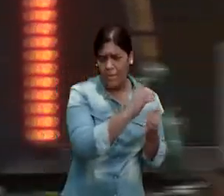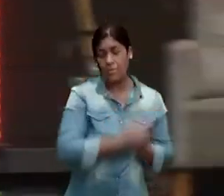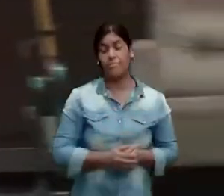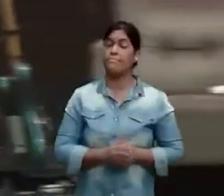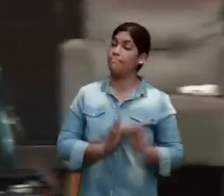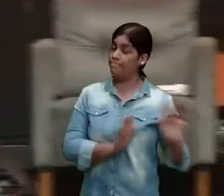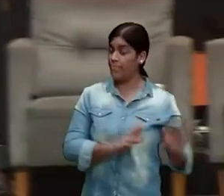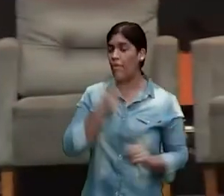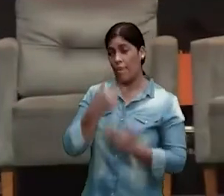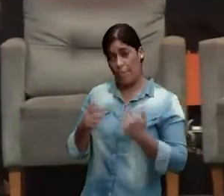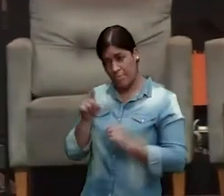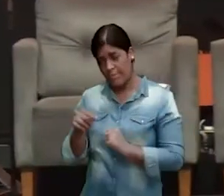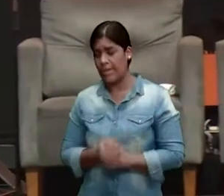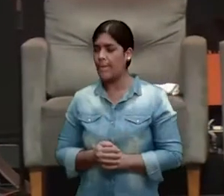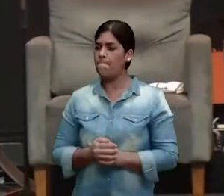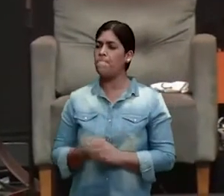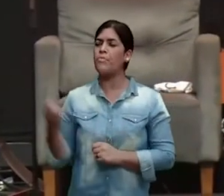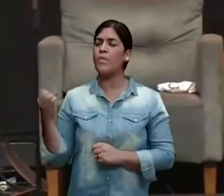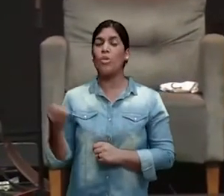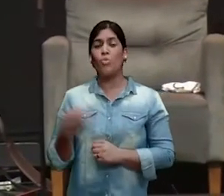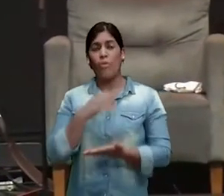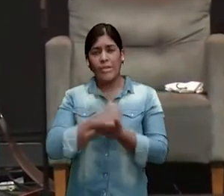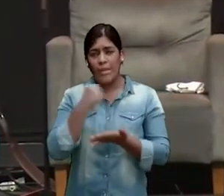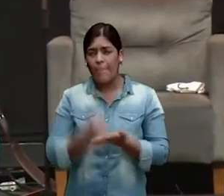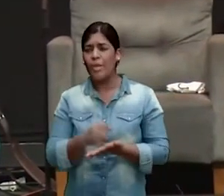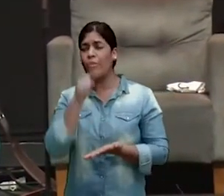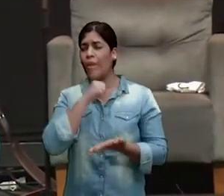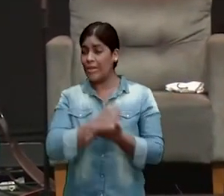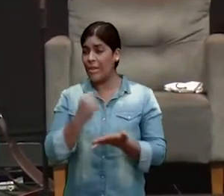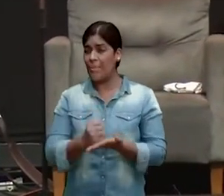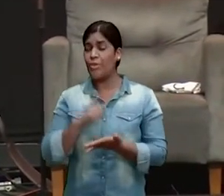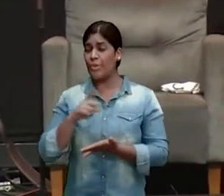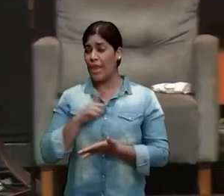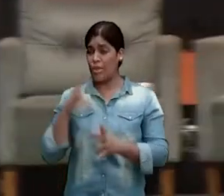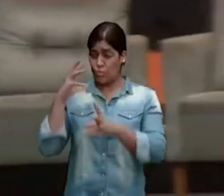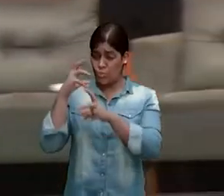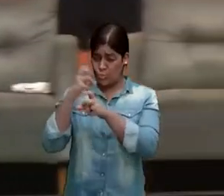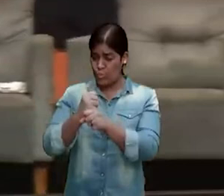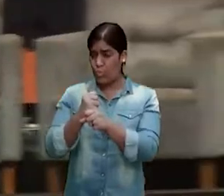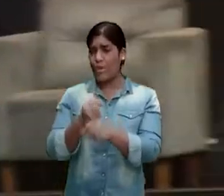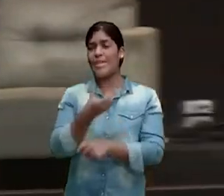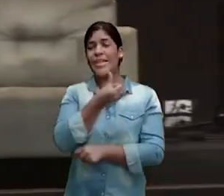ele tem vários livros do velho testamento vários livros ao todo 66 Livros